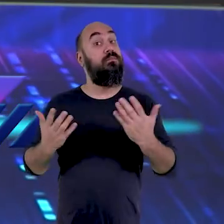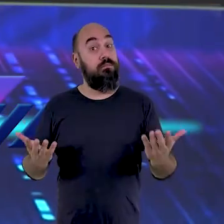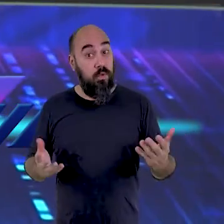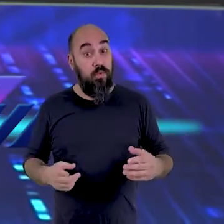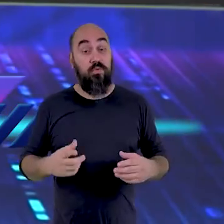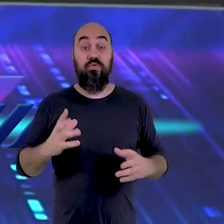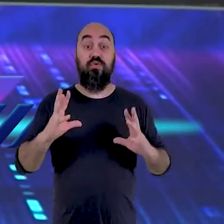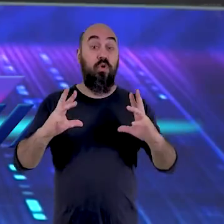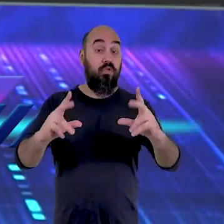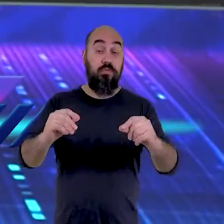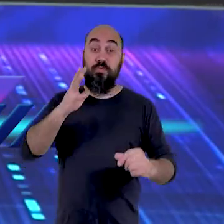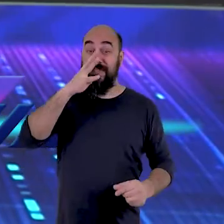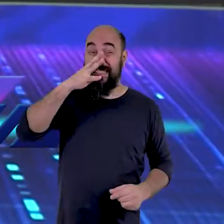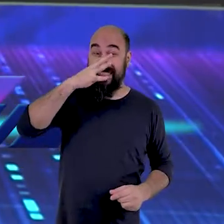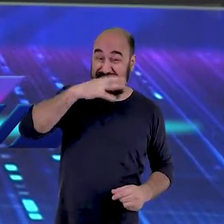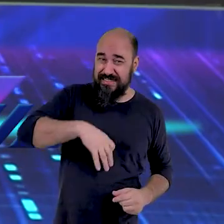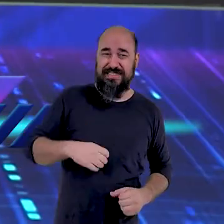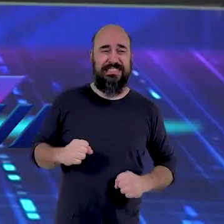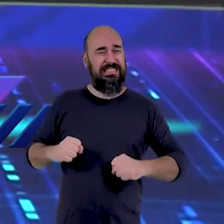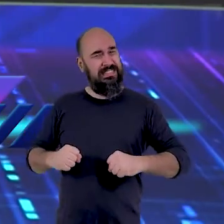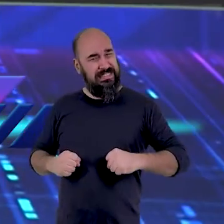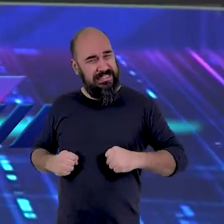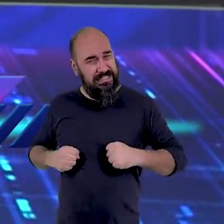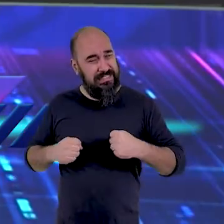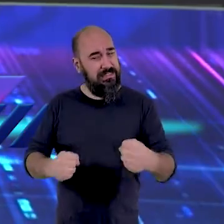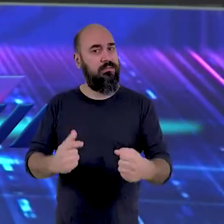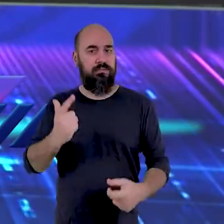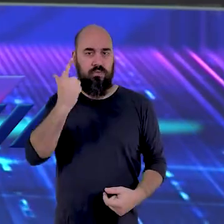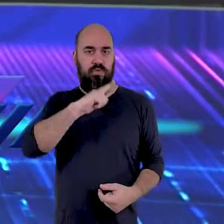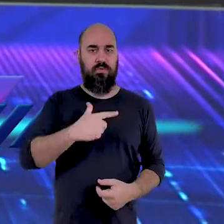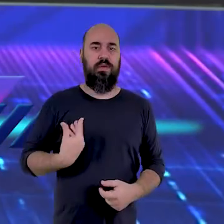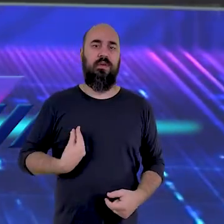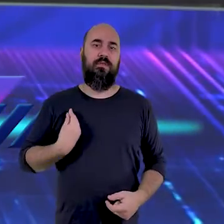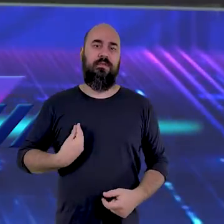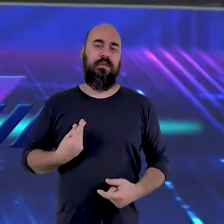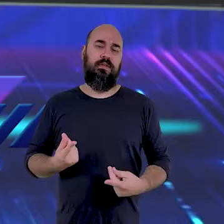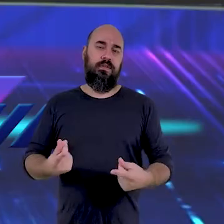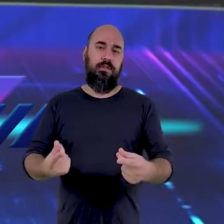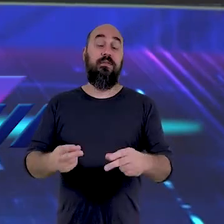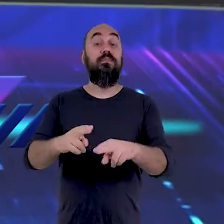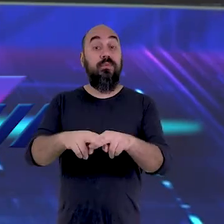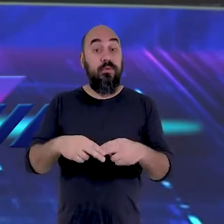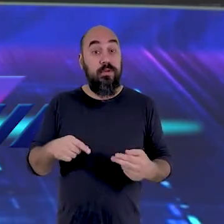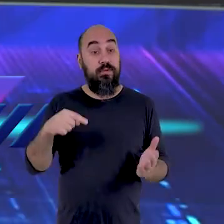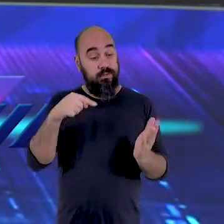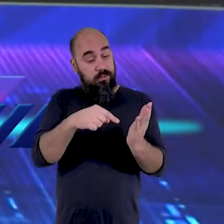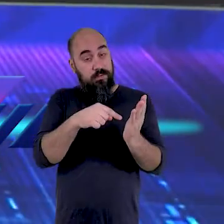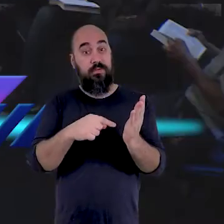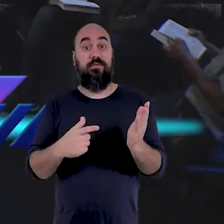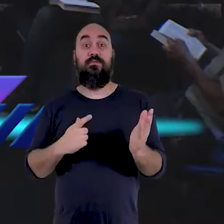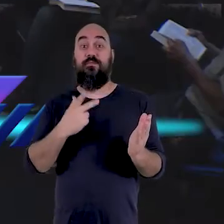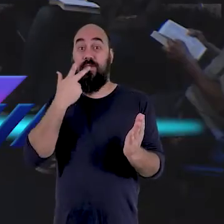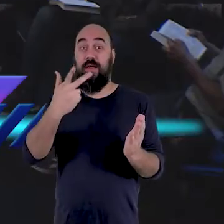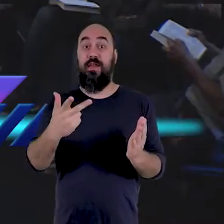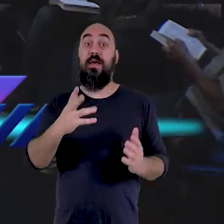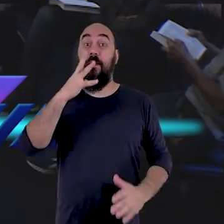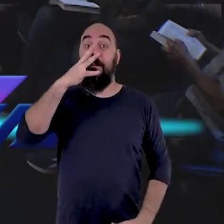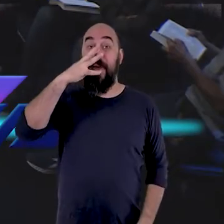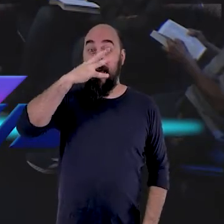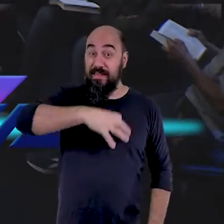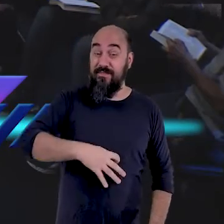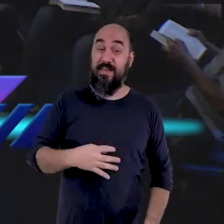que resistem, para aqueles que insistem. Por isso, aqui está a perseverança dos santos, aqueles que diante